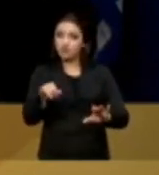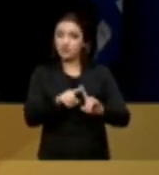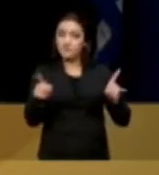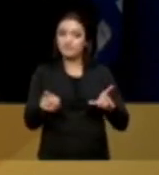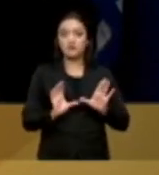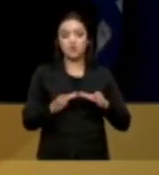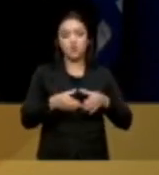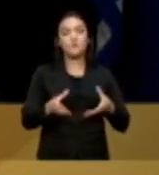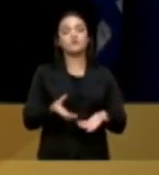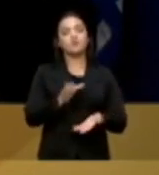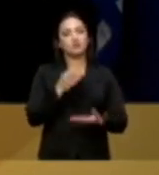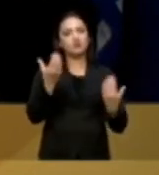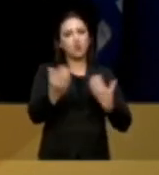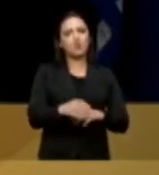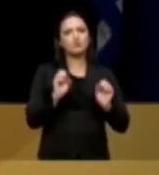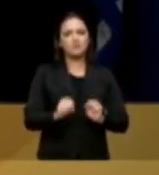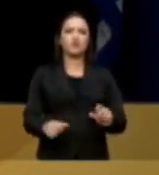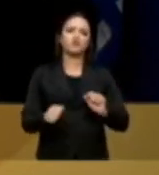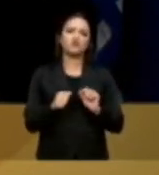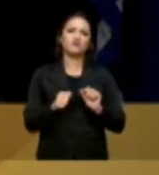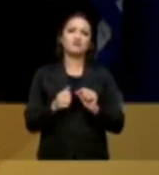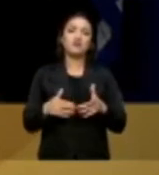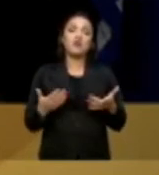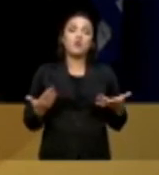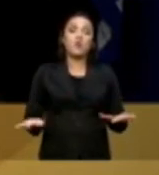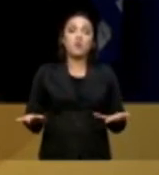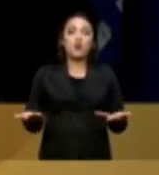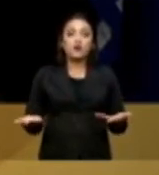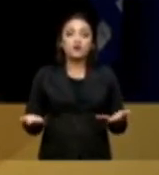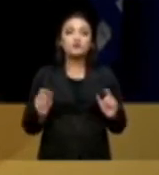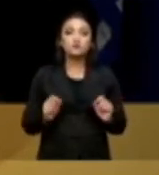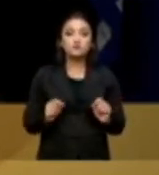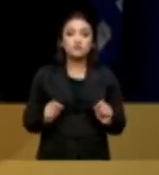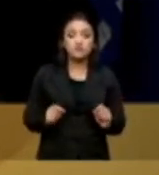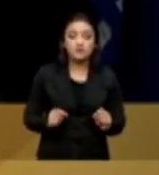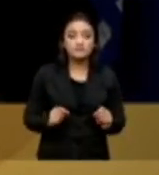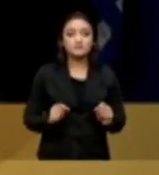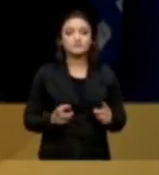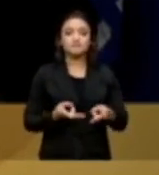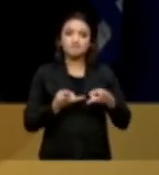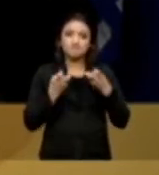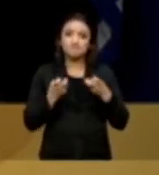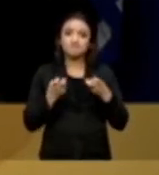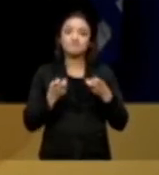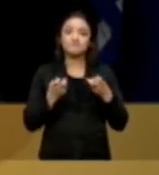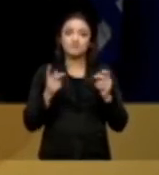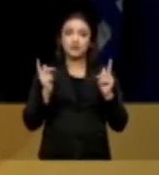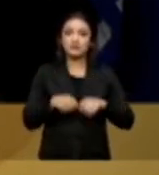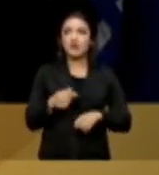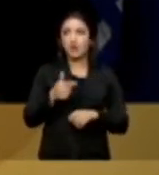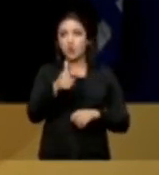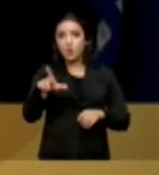comissão de concurso pode adotar essa prática quando as circunstâncias do caso concreto indicarem que a designação de